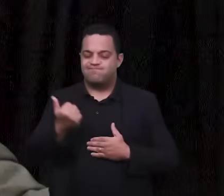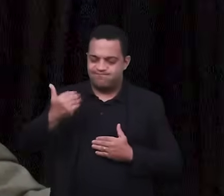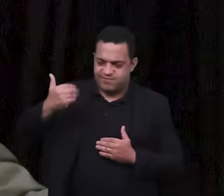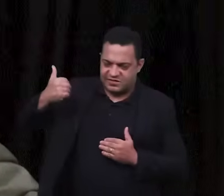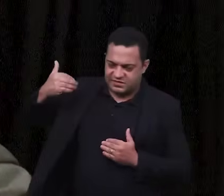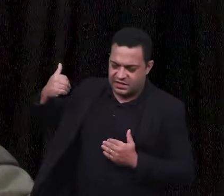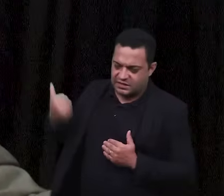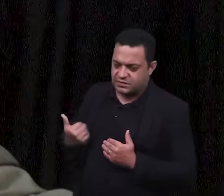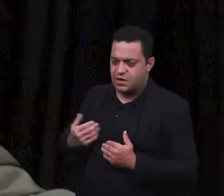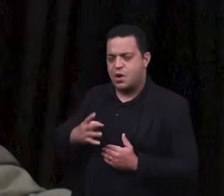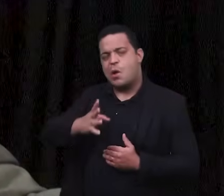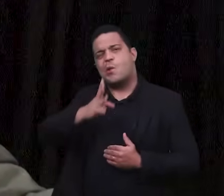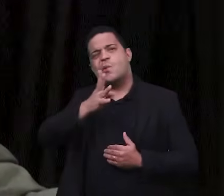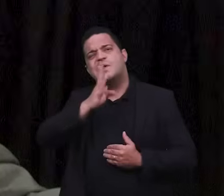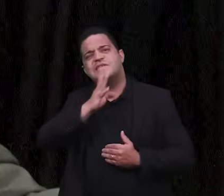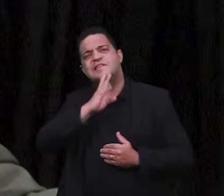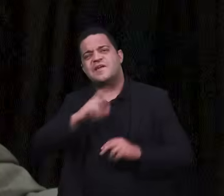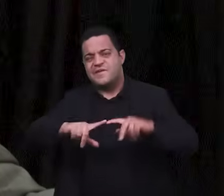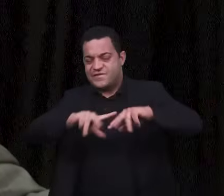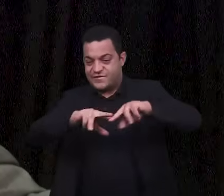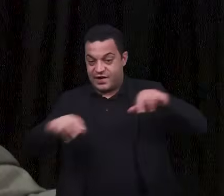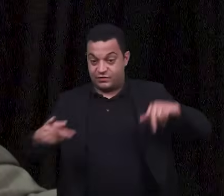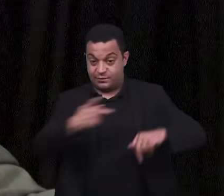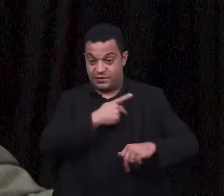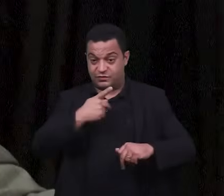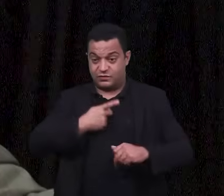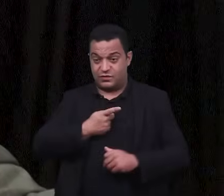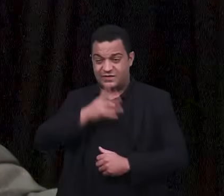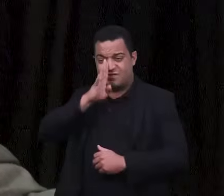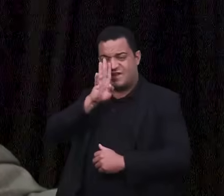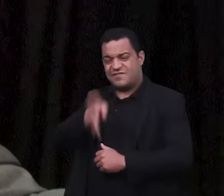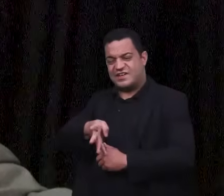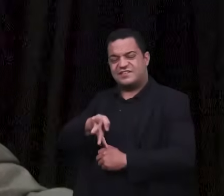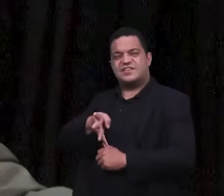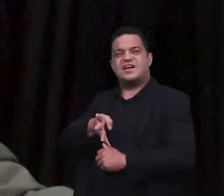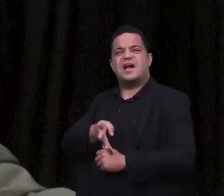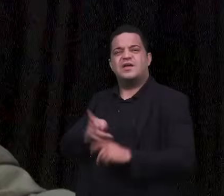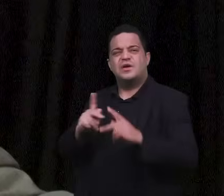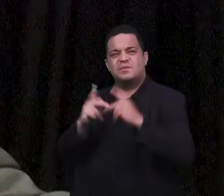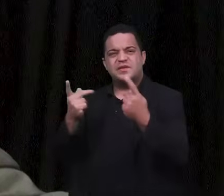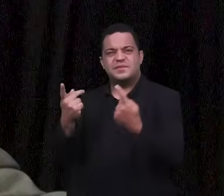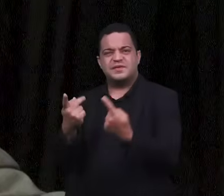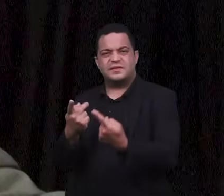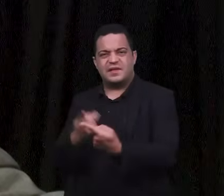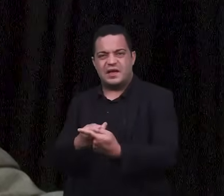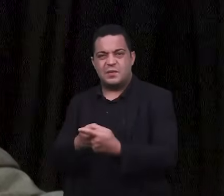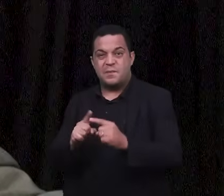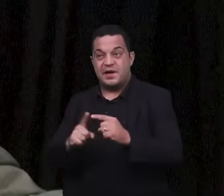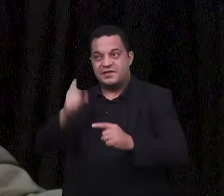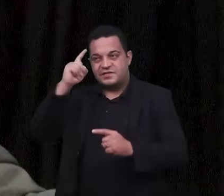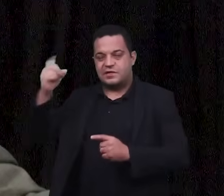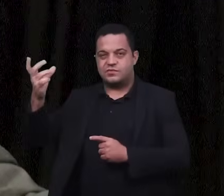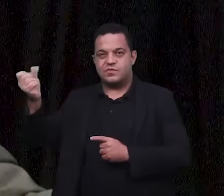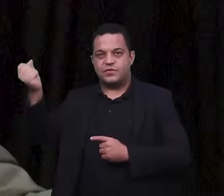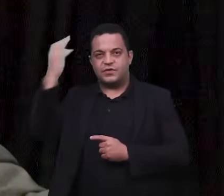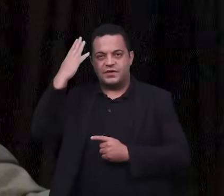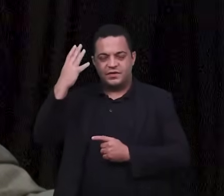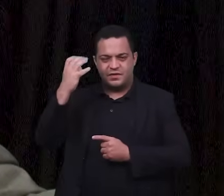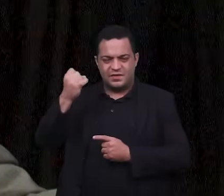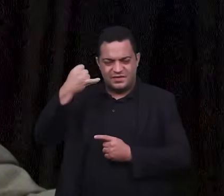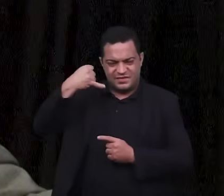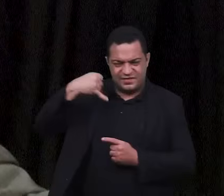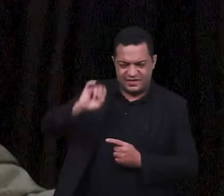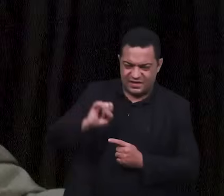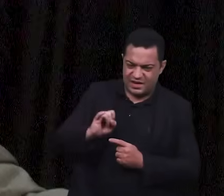pastores muito críticos do presbitério e todos eles saíram da presença do Senhor. O Senhor me deu uma revelação interessante disso. Todo aquele que critica